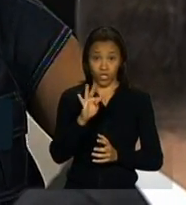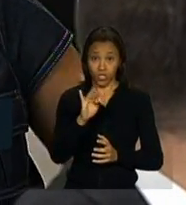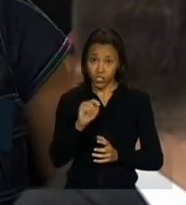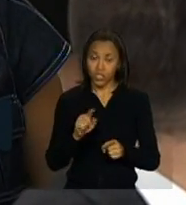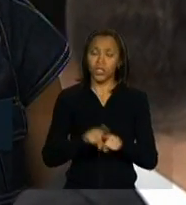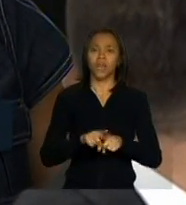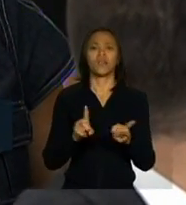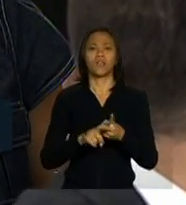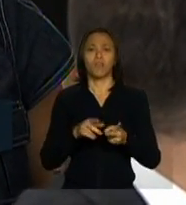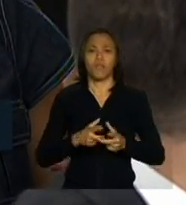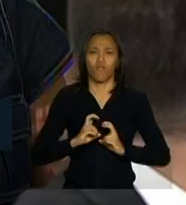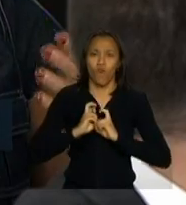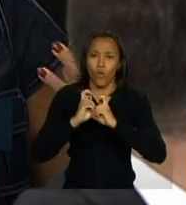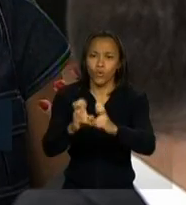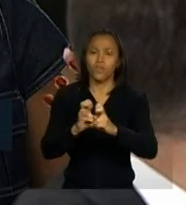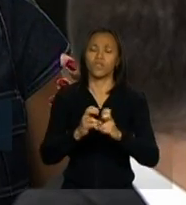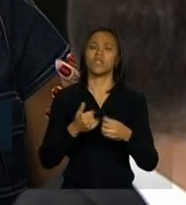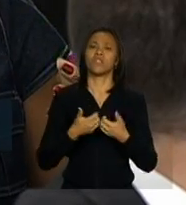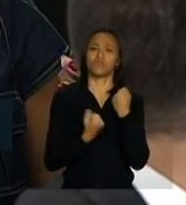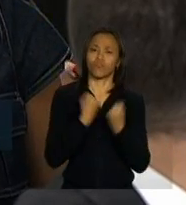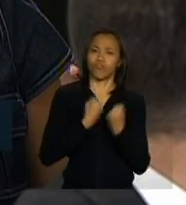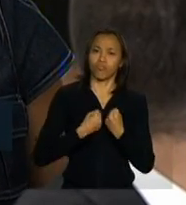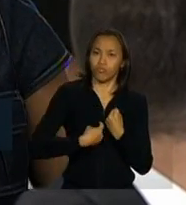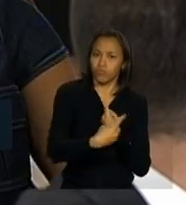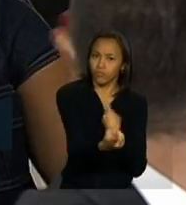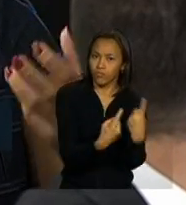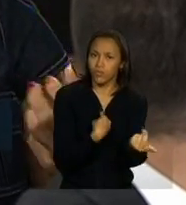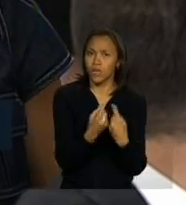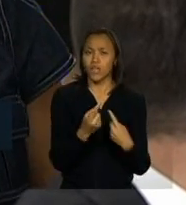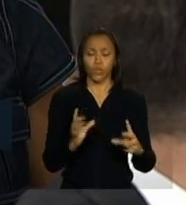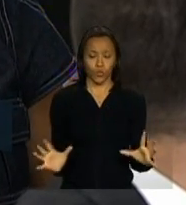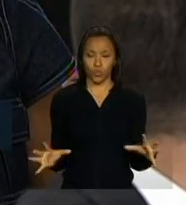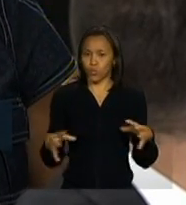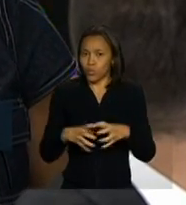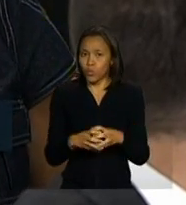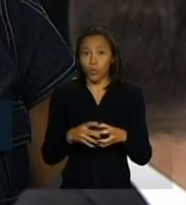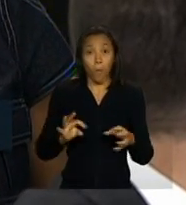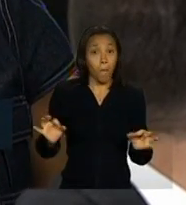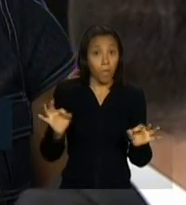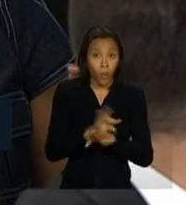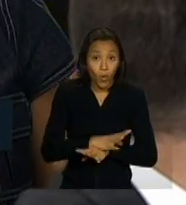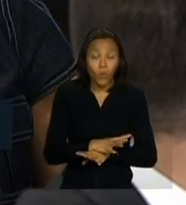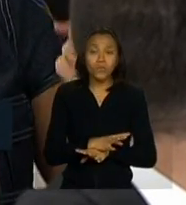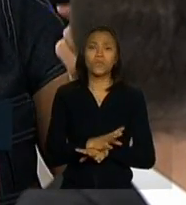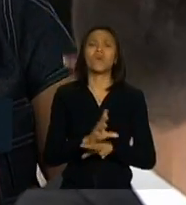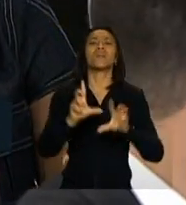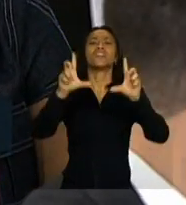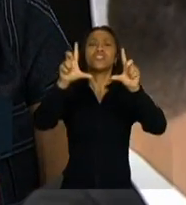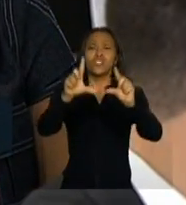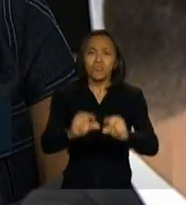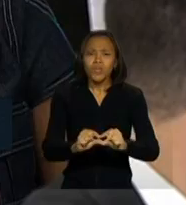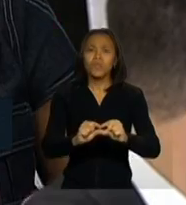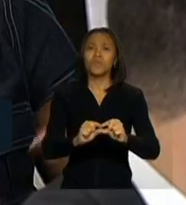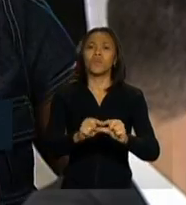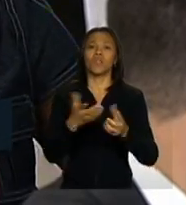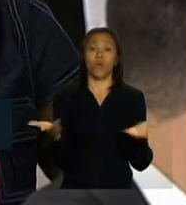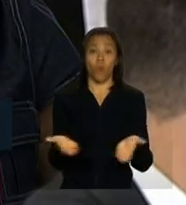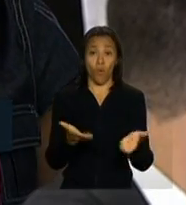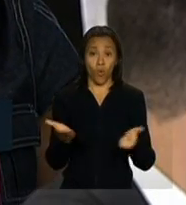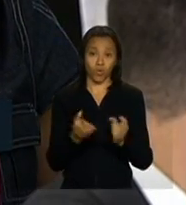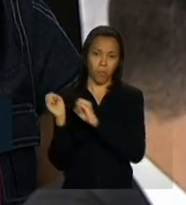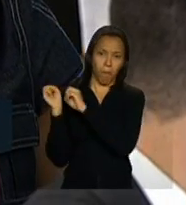portos, rodovias, ferrovias, quanto que isso pode, com toda essa estrutura já pronta, reduzir o custo do frete no Brasil?